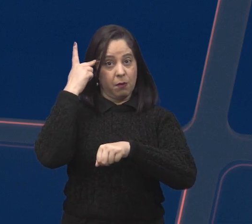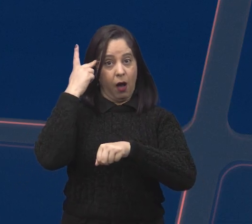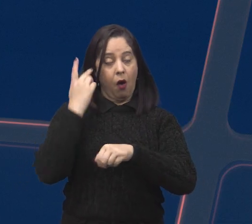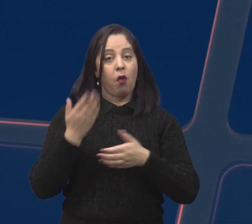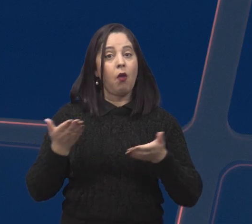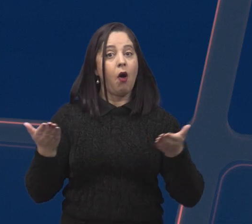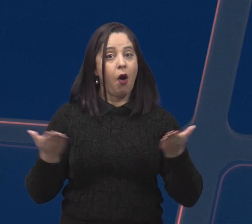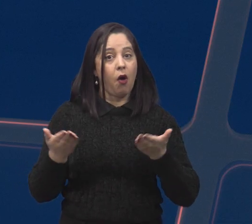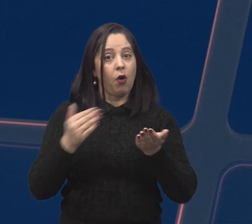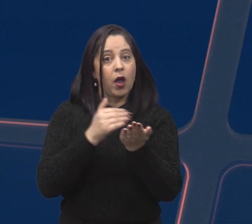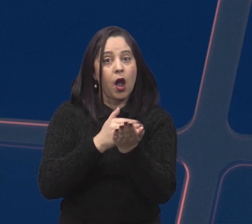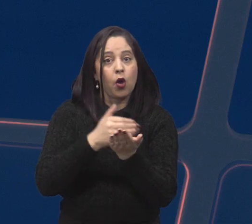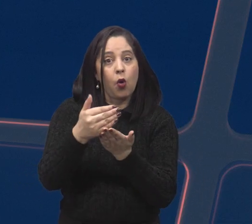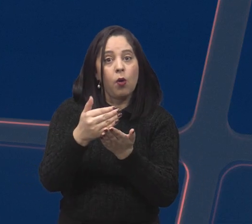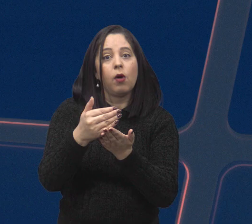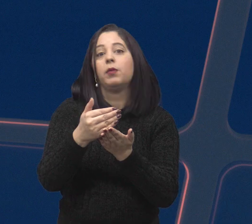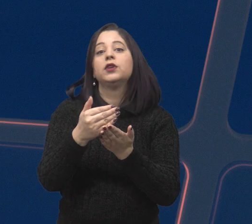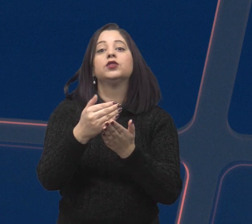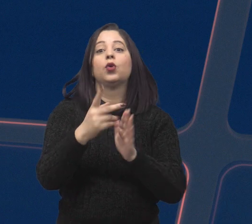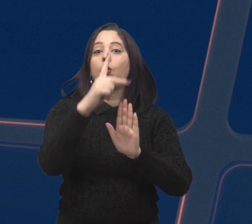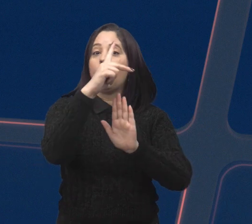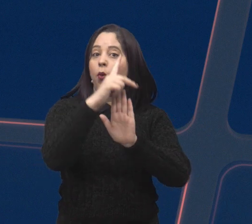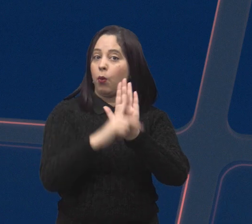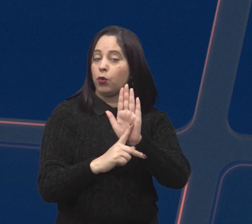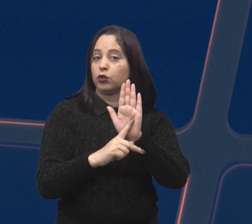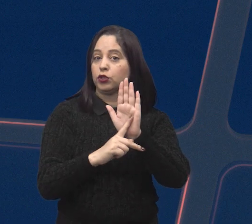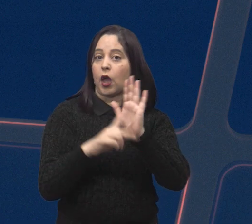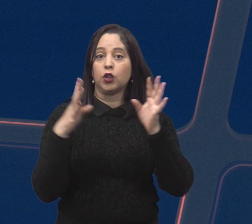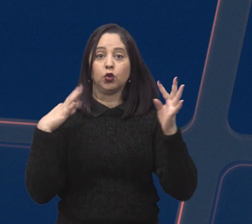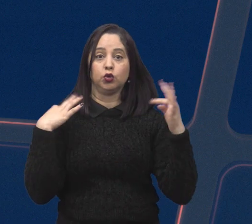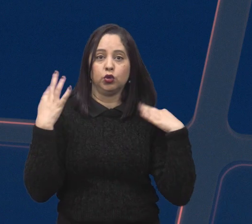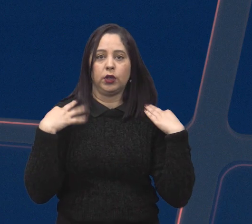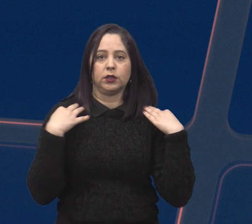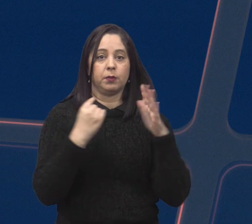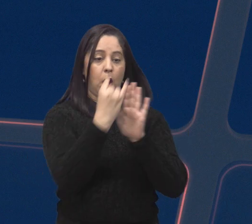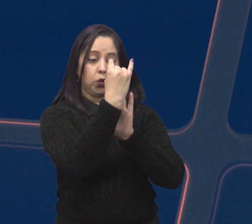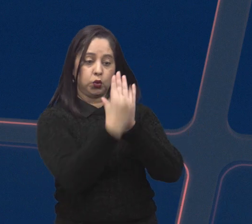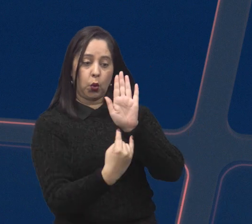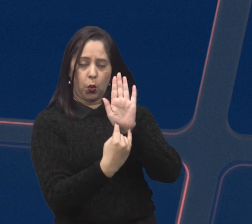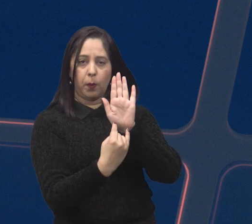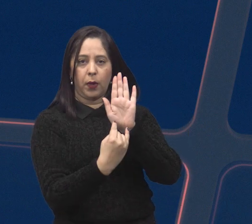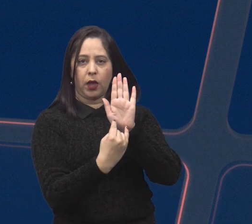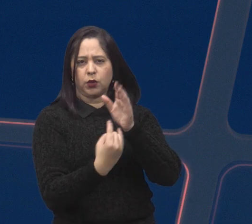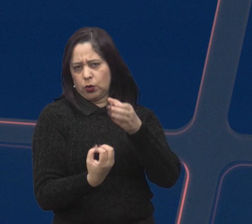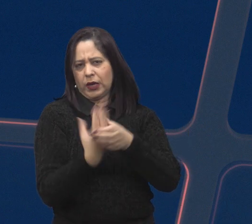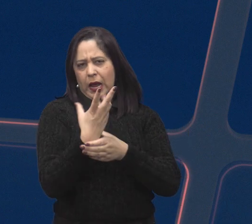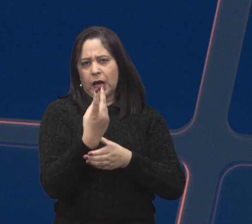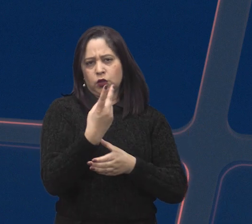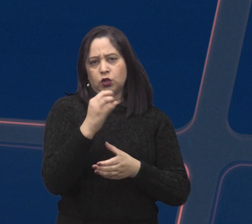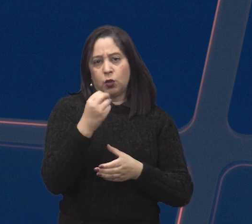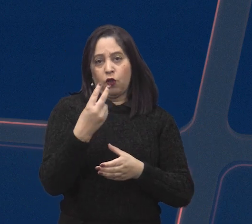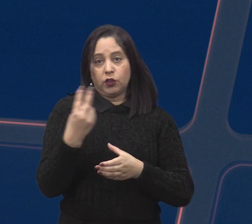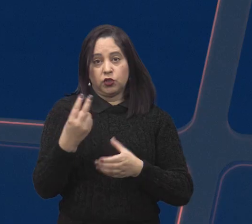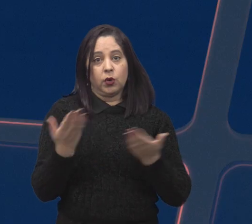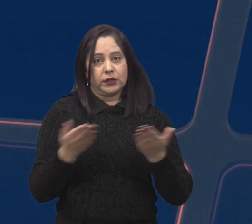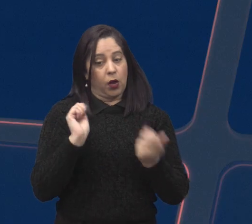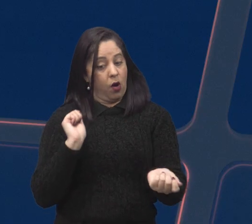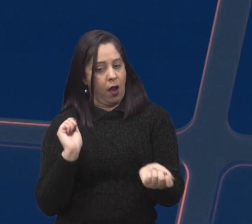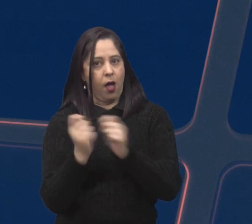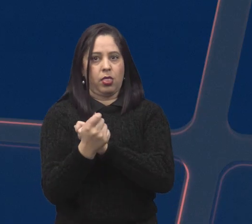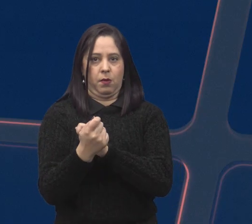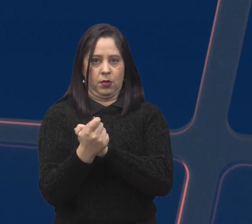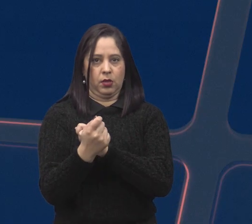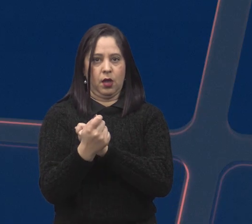turístico do estado de São Paulo, São José dos Campos iniciou a revisão do Plano Diretor de Turismo. O documento, criado